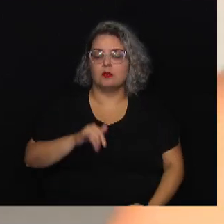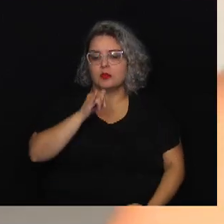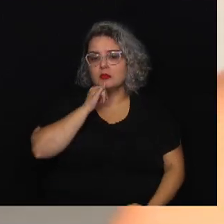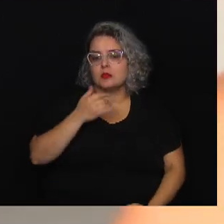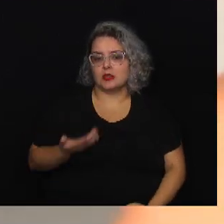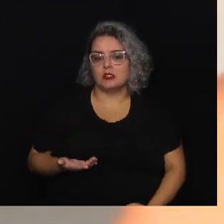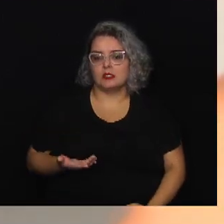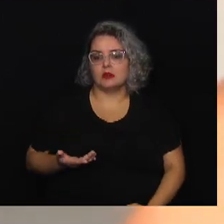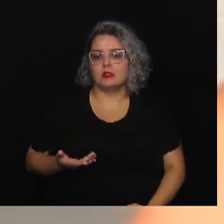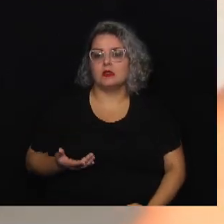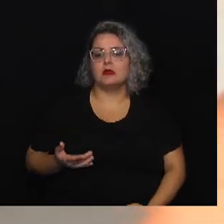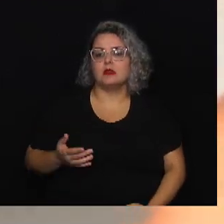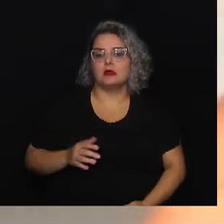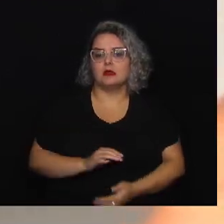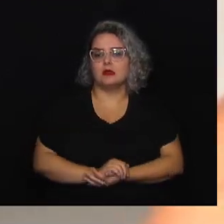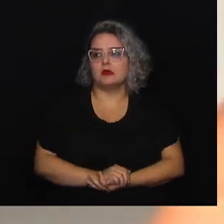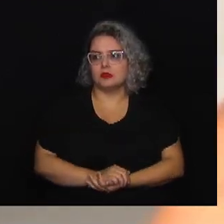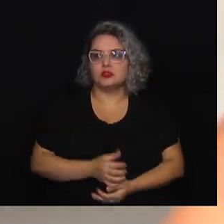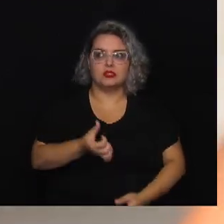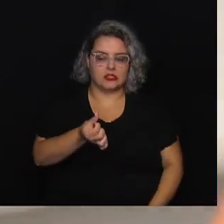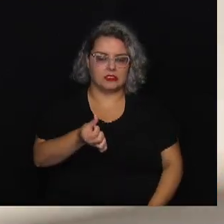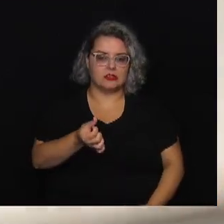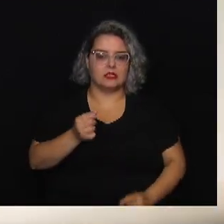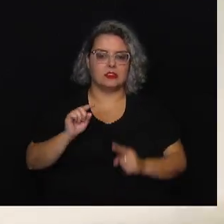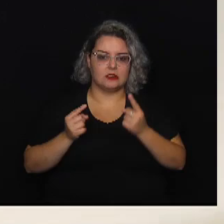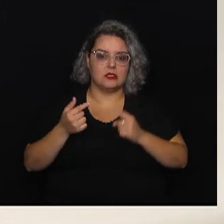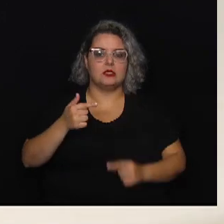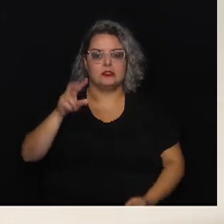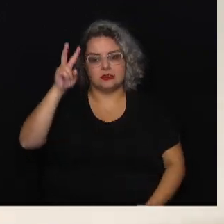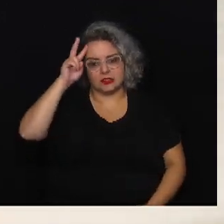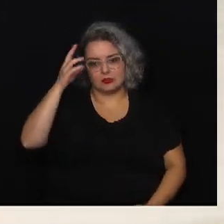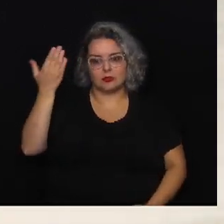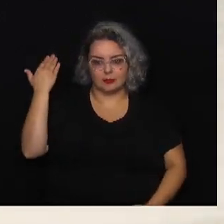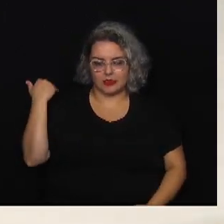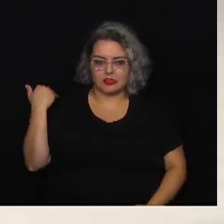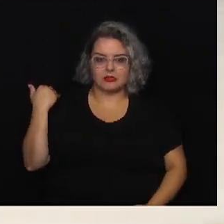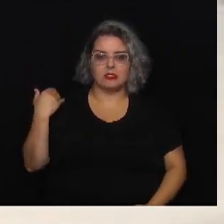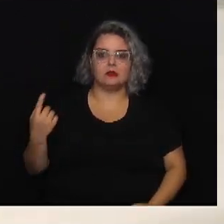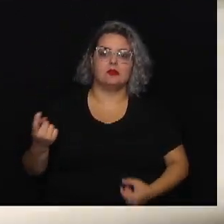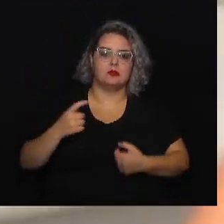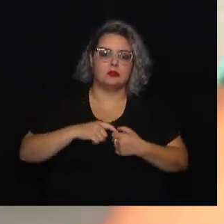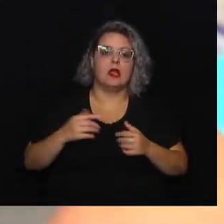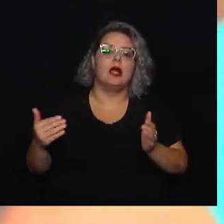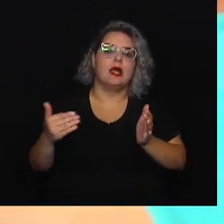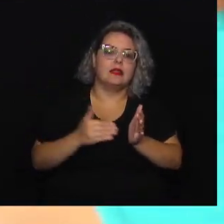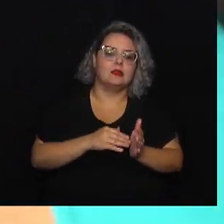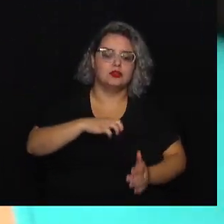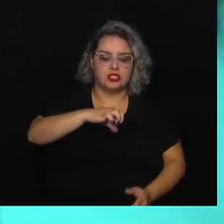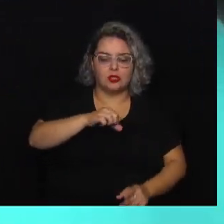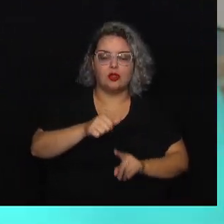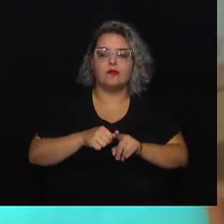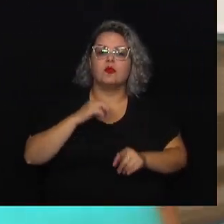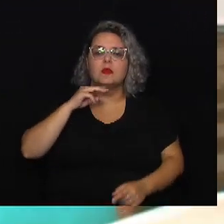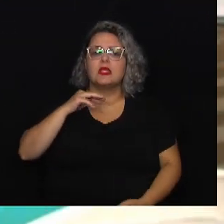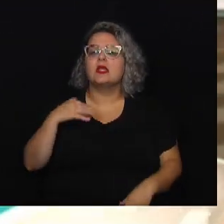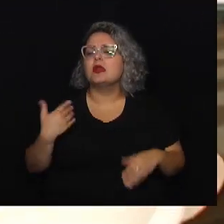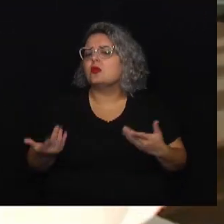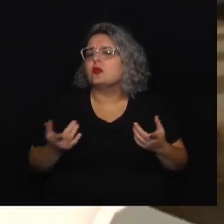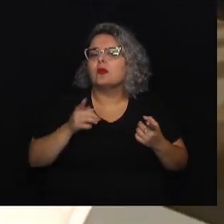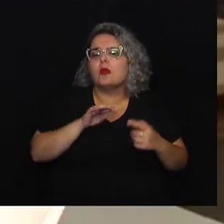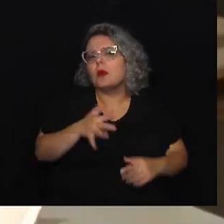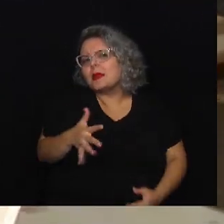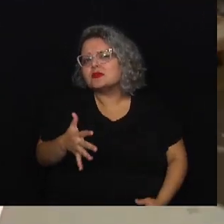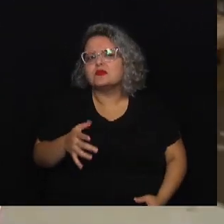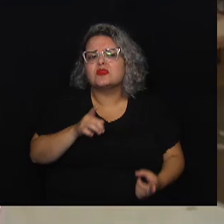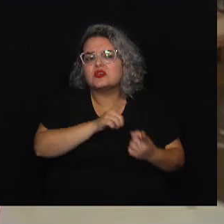Marisa... Nós retornamos dia 6/2, na segunda-feira passada. Isso, e aí a gente vai até dia 9/3 aqui. E qual uma média, mais ou menos, de atendimento por dia,